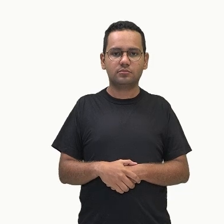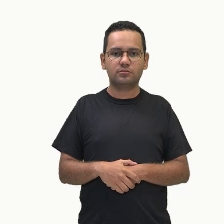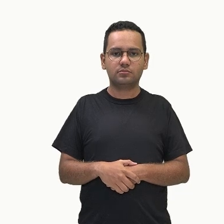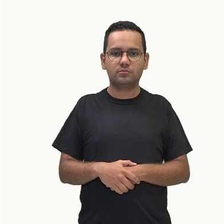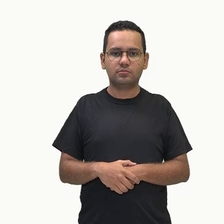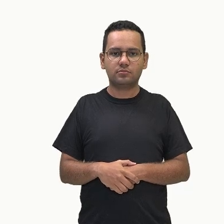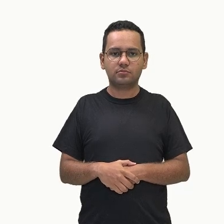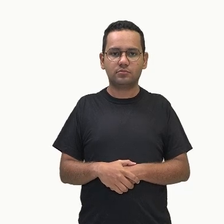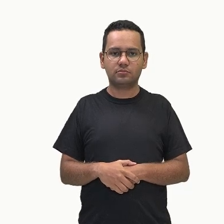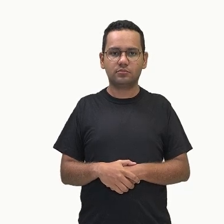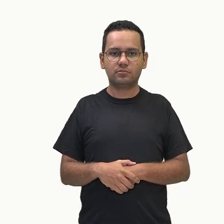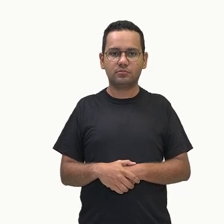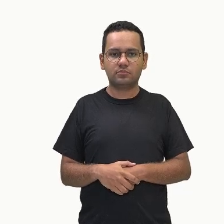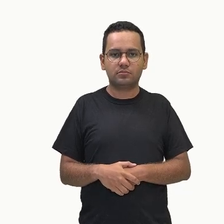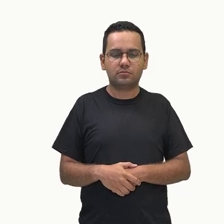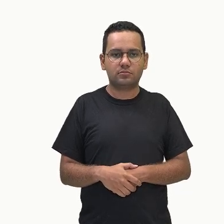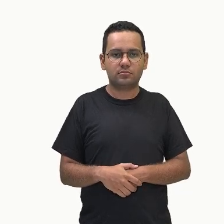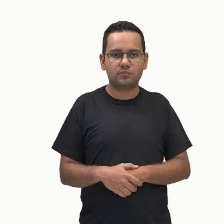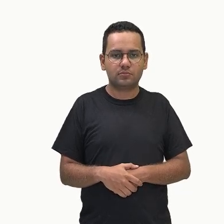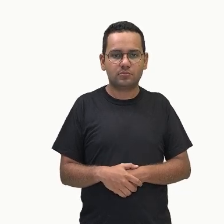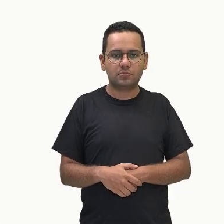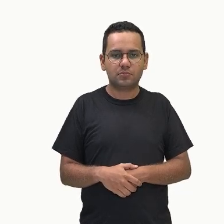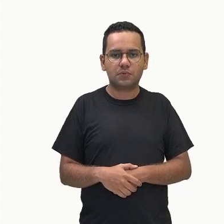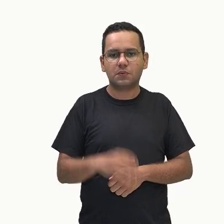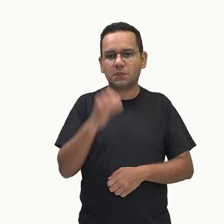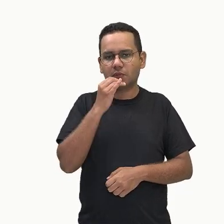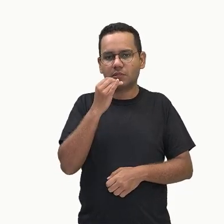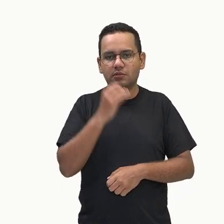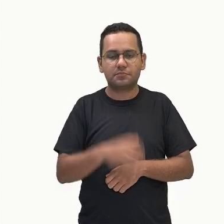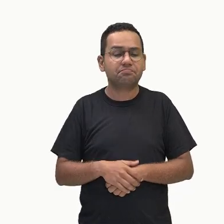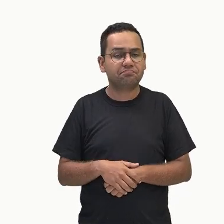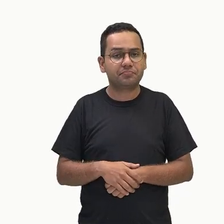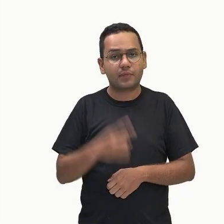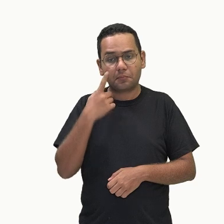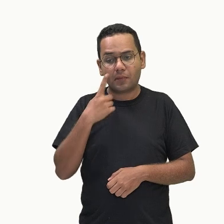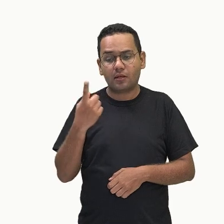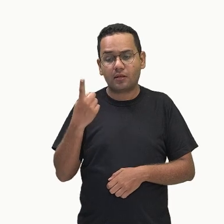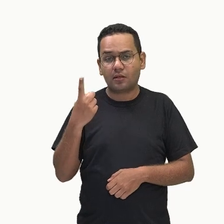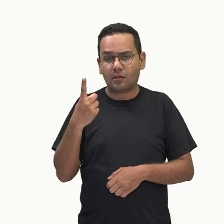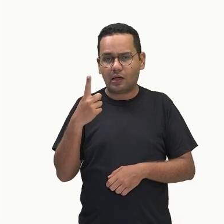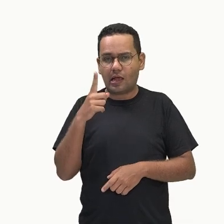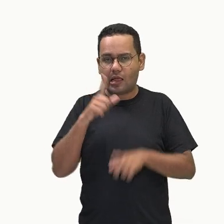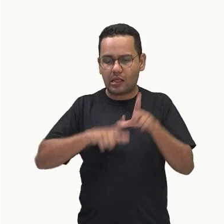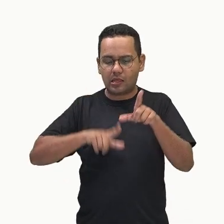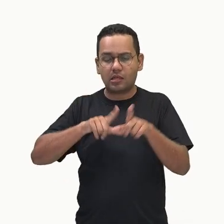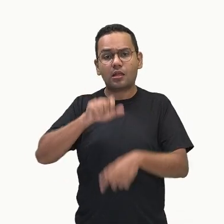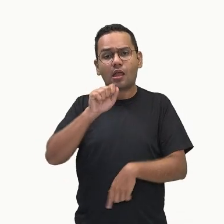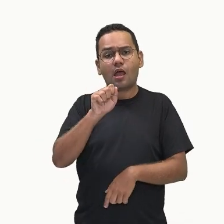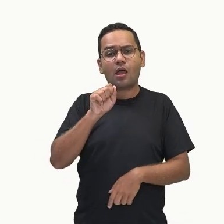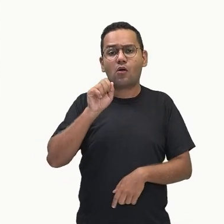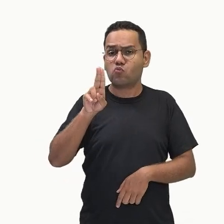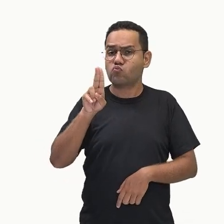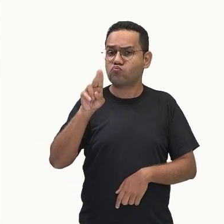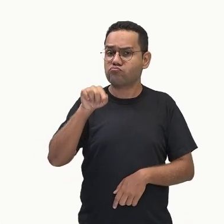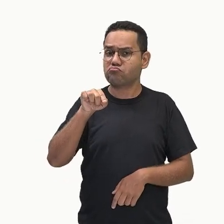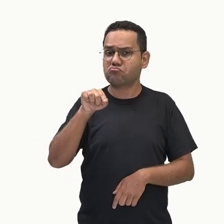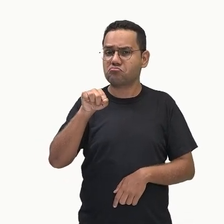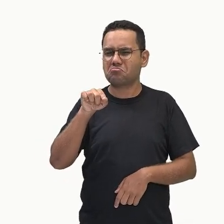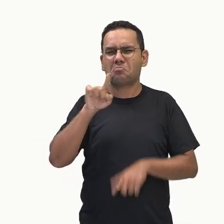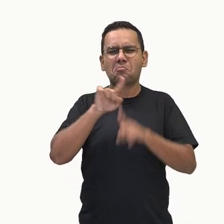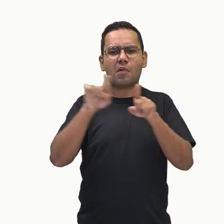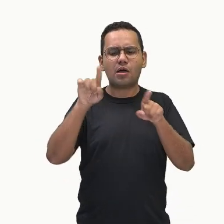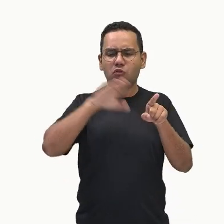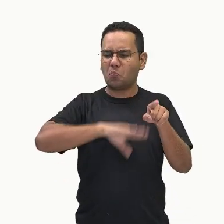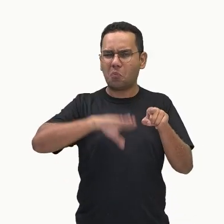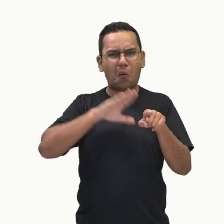letra que ele inicia. O caso do ouro, que eu vou circular aqui, o símbolo dele é AU. Tá? E não começa com a